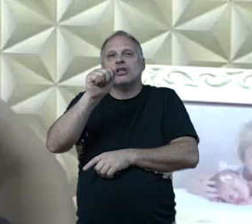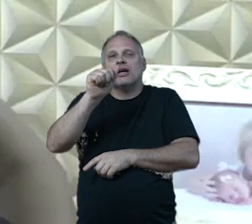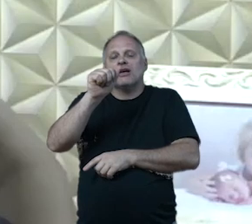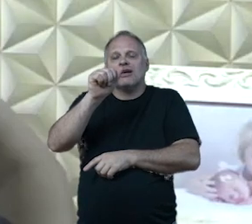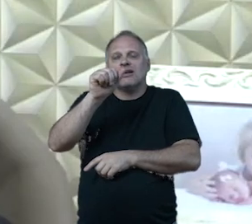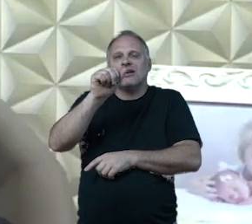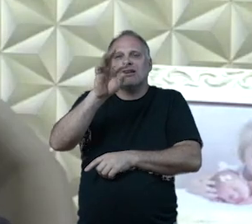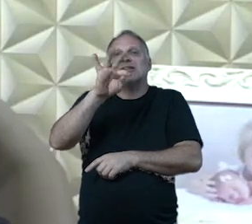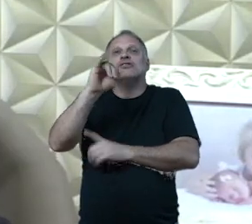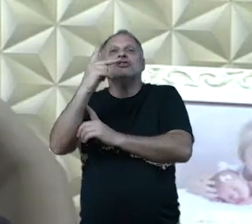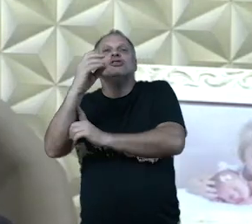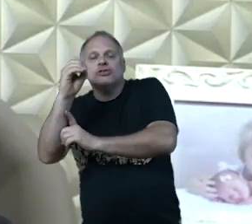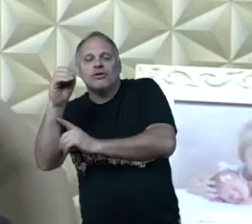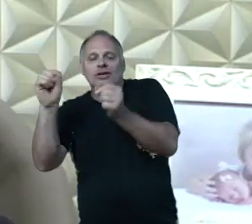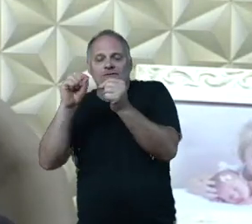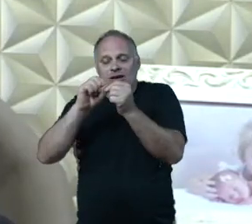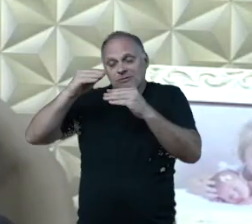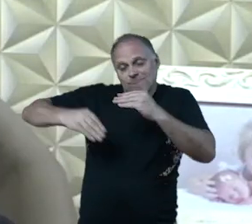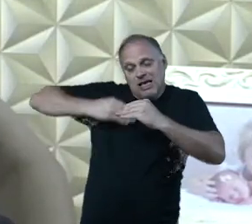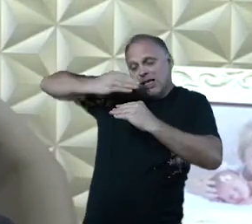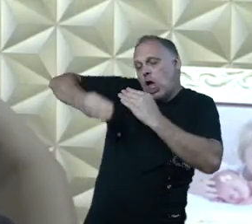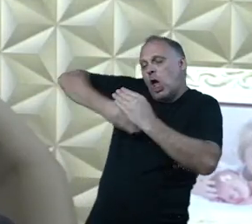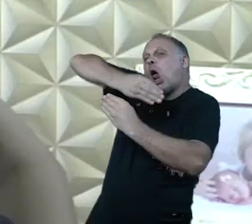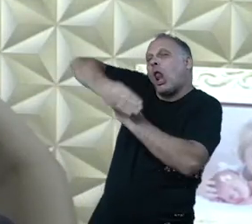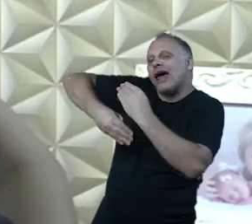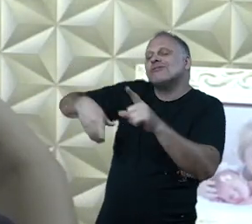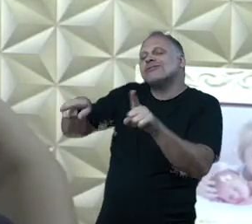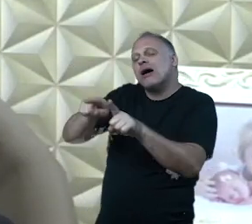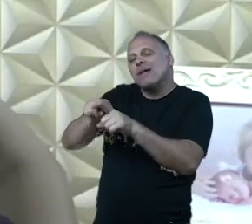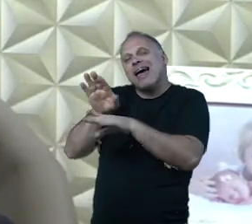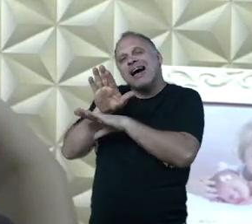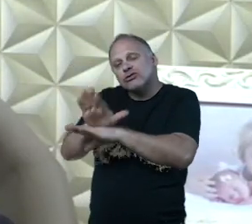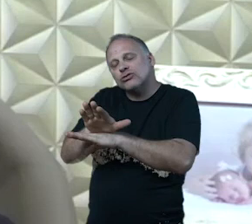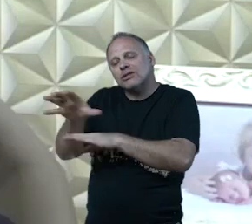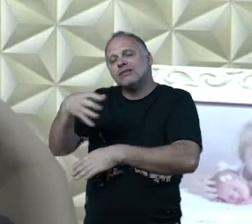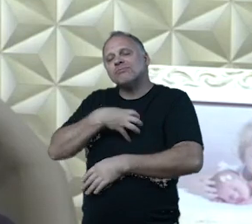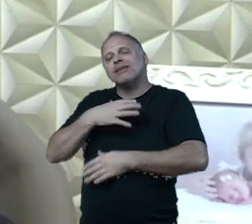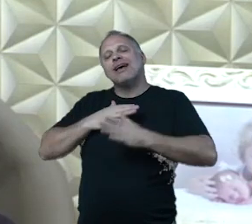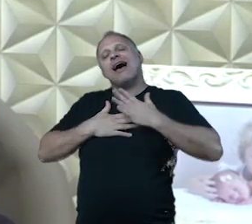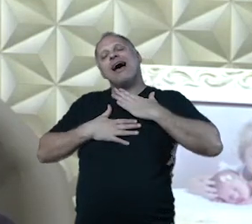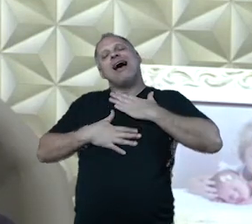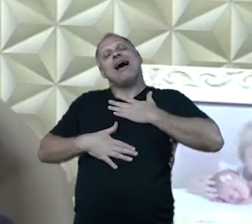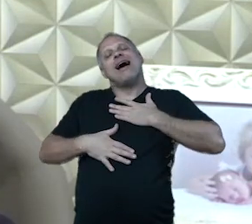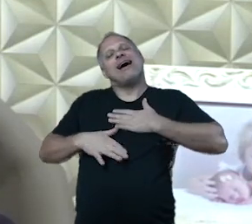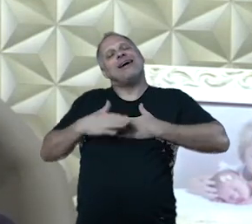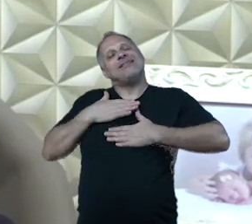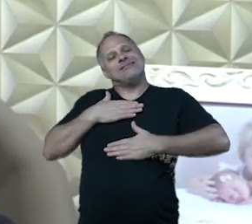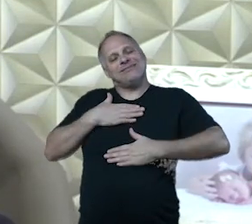é uma contenção com um tecido. Com uma malha. Isso também auxilia para que eles fiquem mais tranquilos